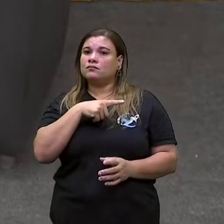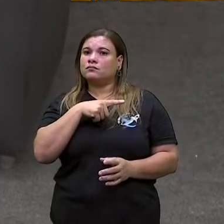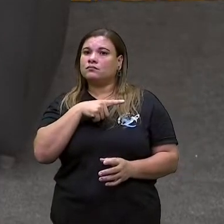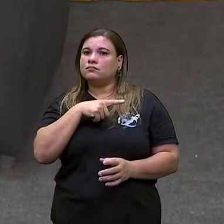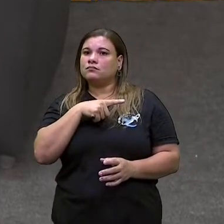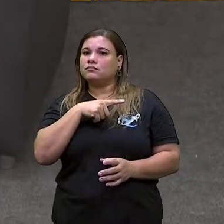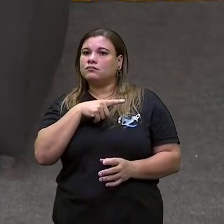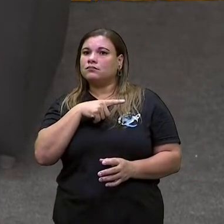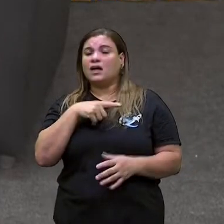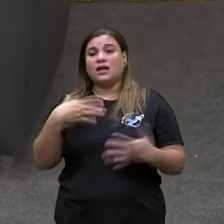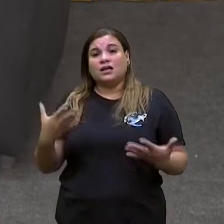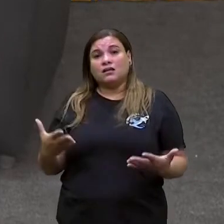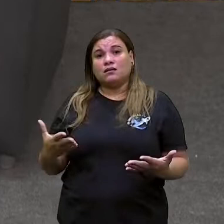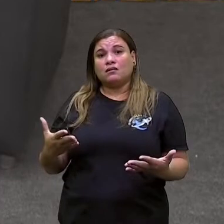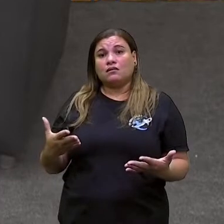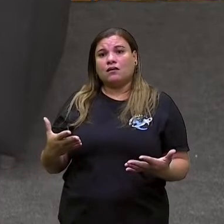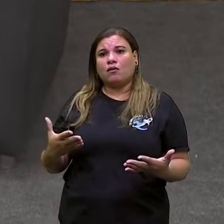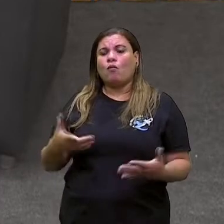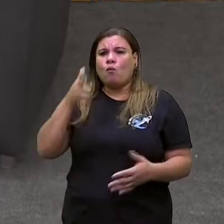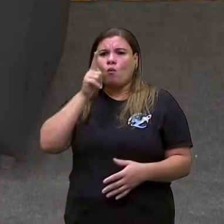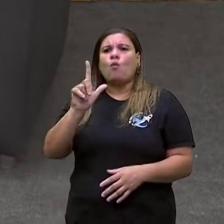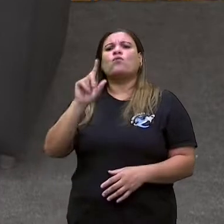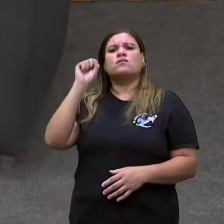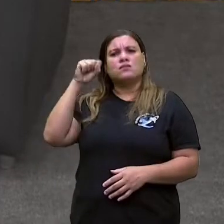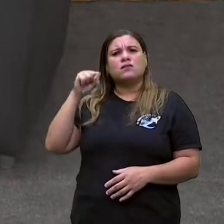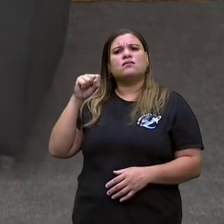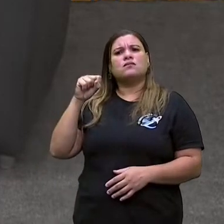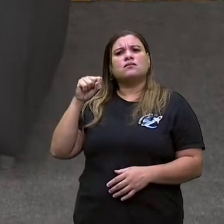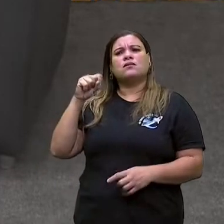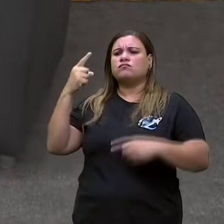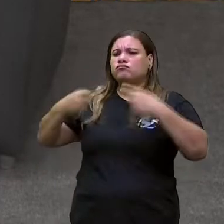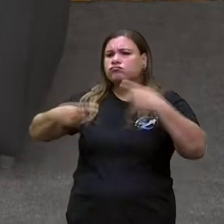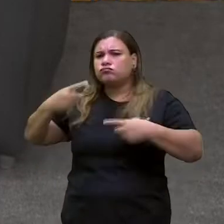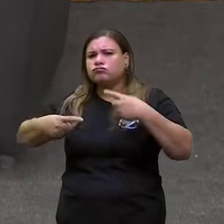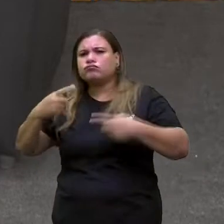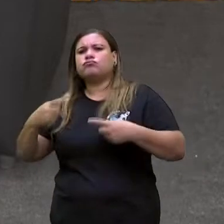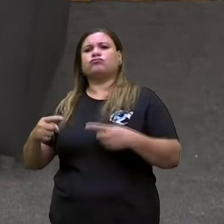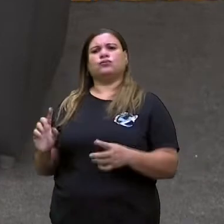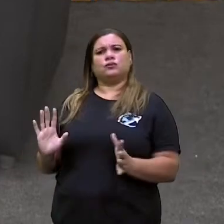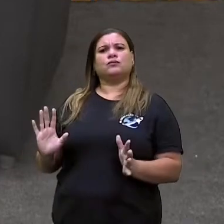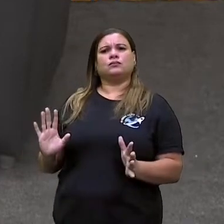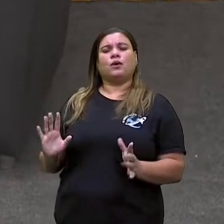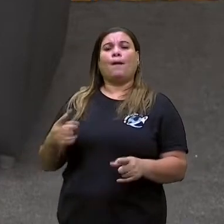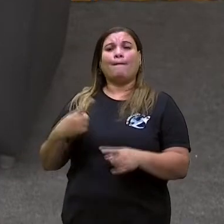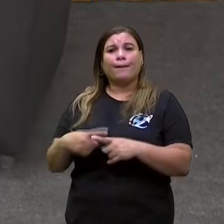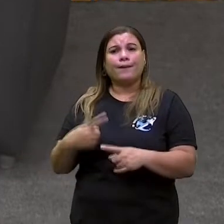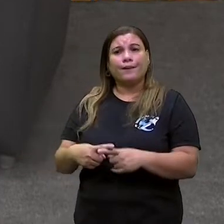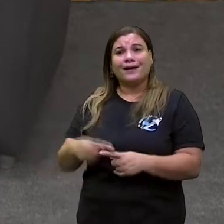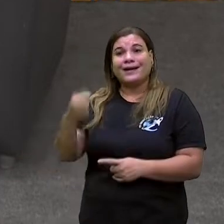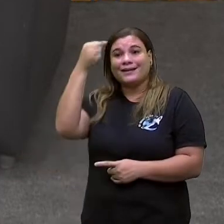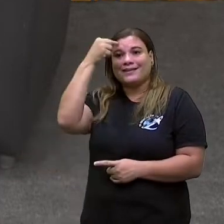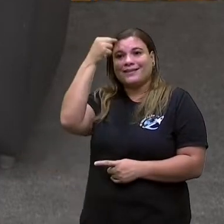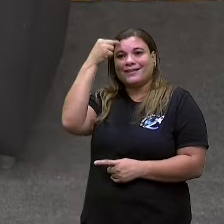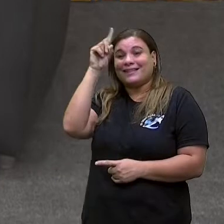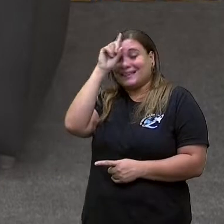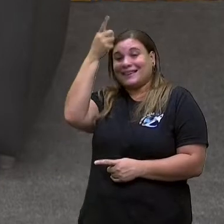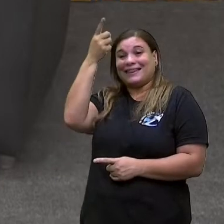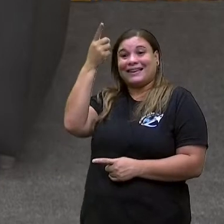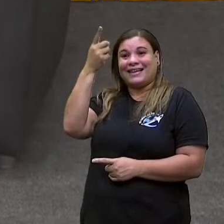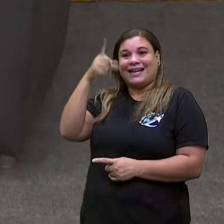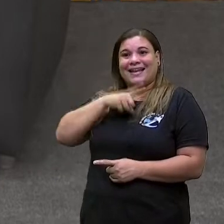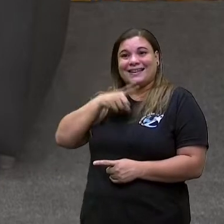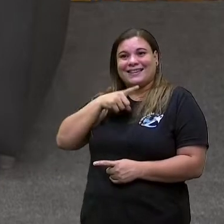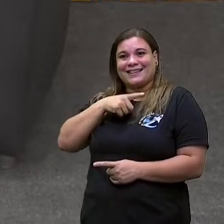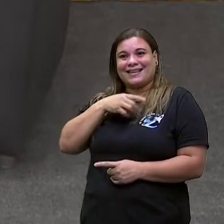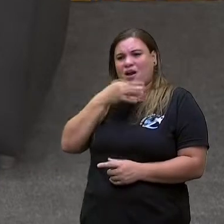porque é. Não, um leitor normalmente não aceita um é porque é. Mas por que é? Quais são os seus argumentos?